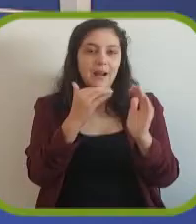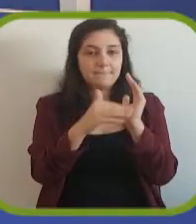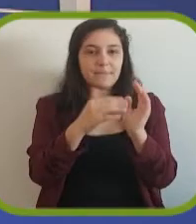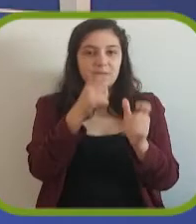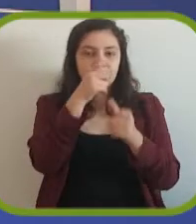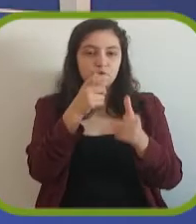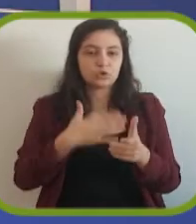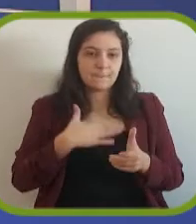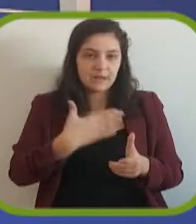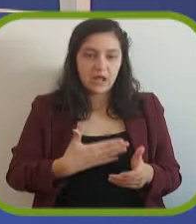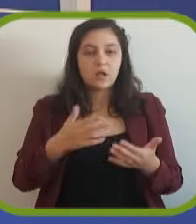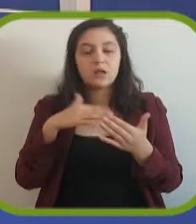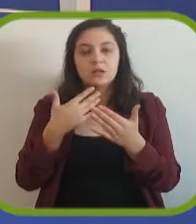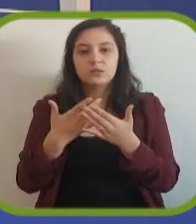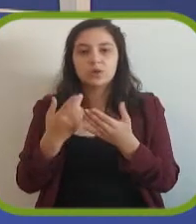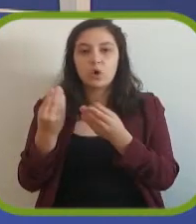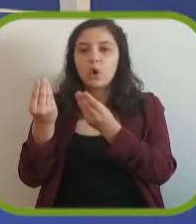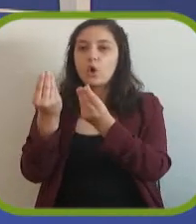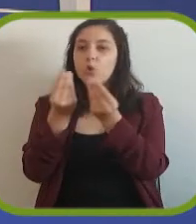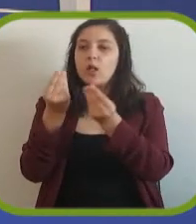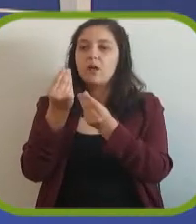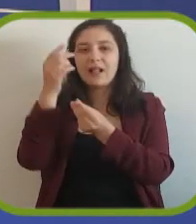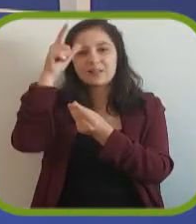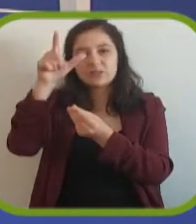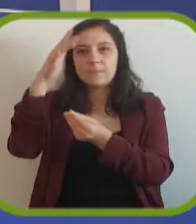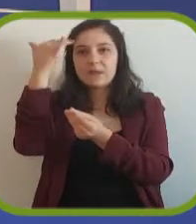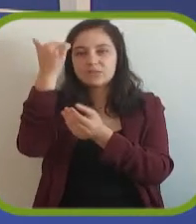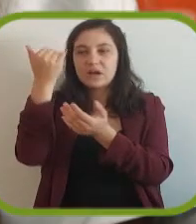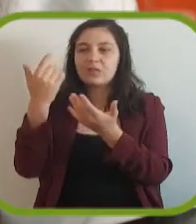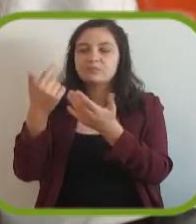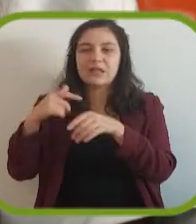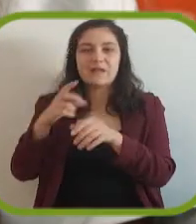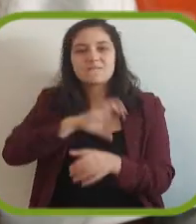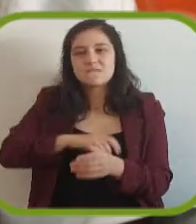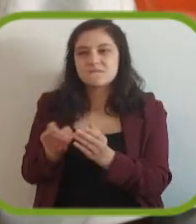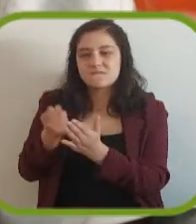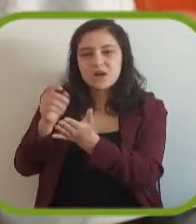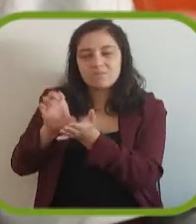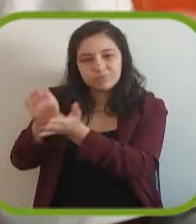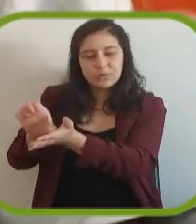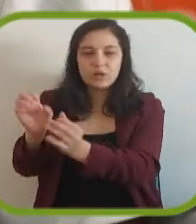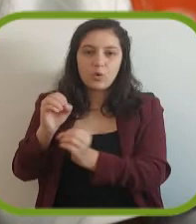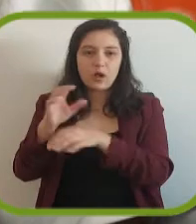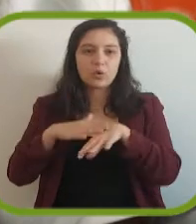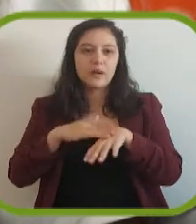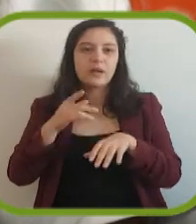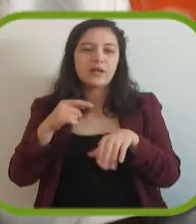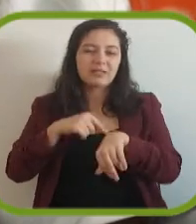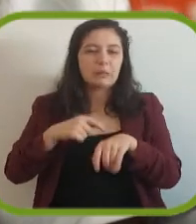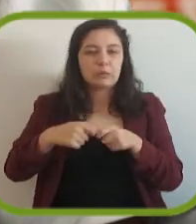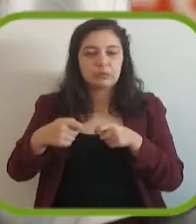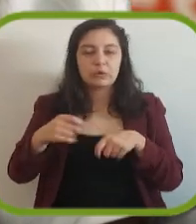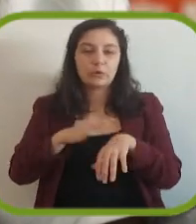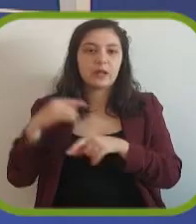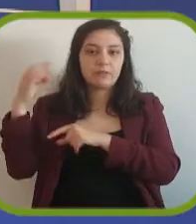empregada. Portugal ainda não valoriza a qualificação como deve valorizar. Isto vai demorar o seu tempo, porque nós vimos de um